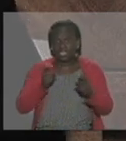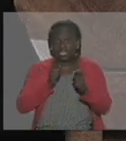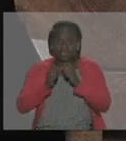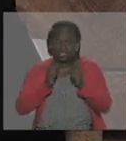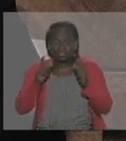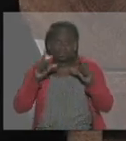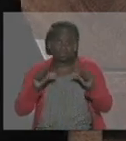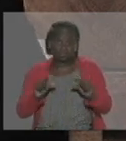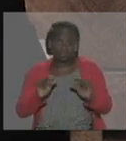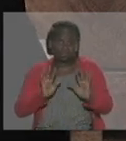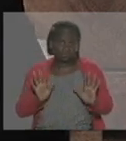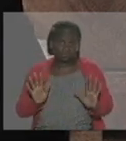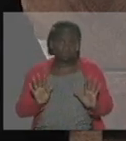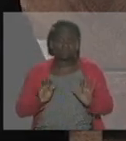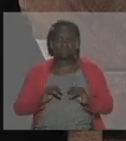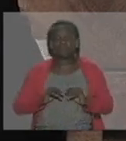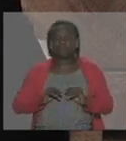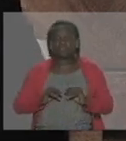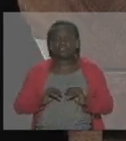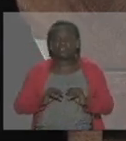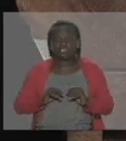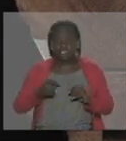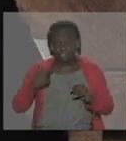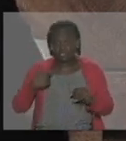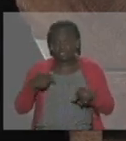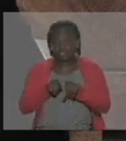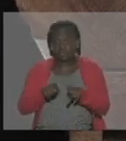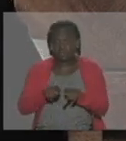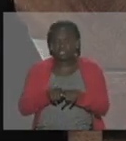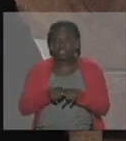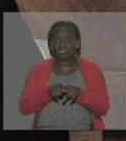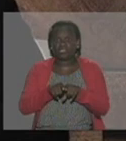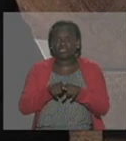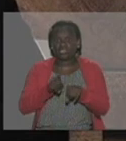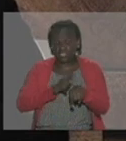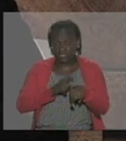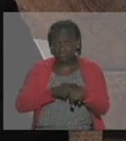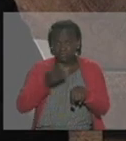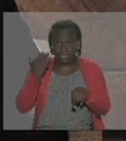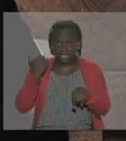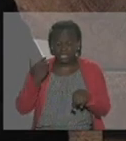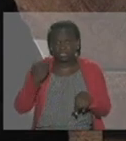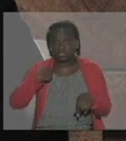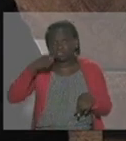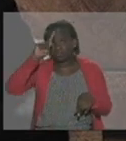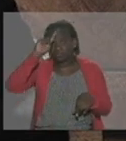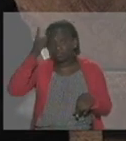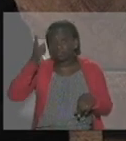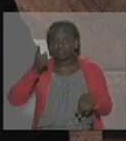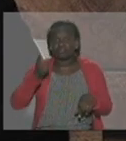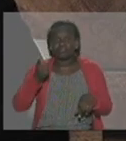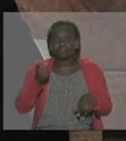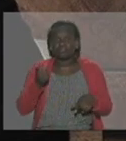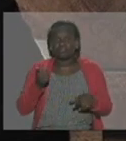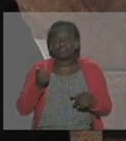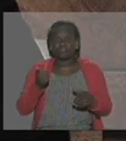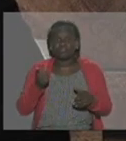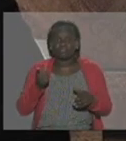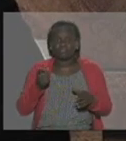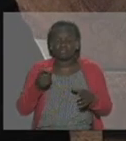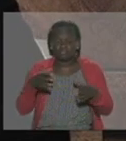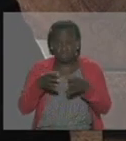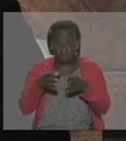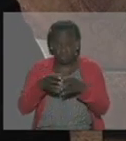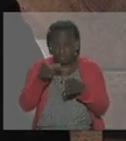uma coisa menos jornalística digamos né uma coisa mais eh eu até nessa época criei uma